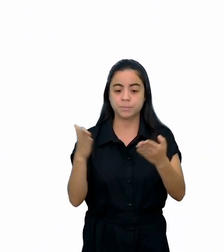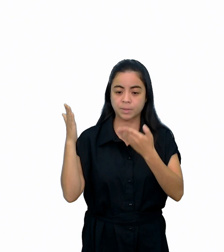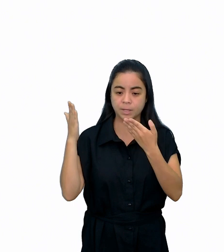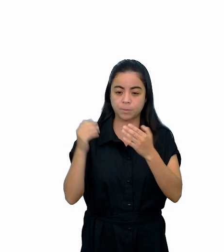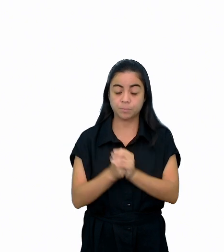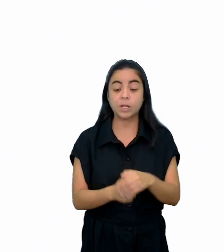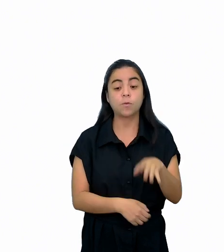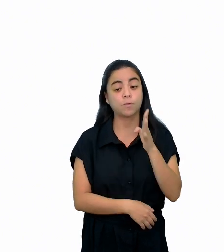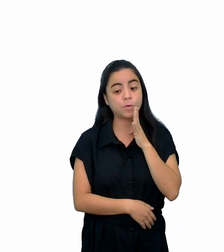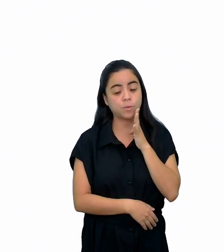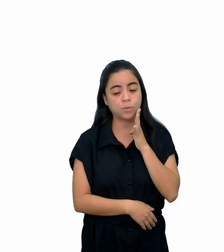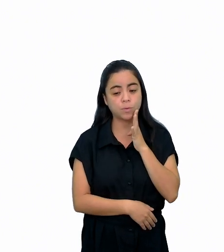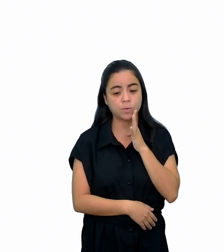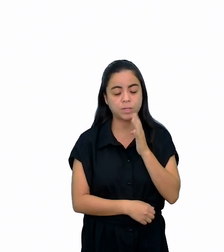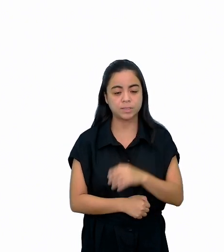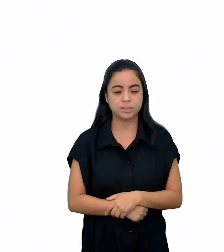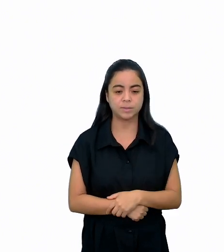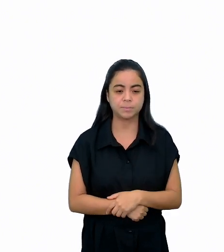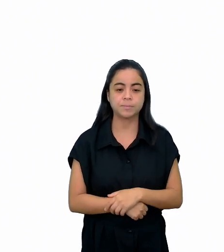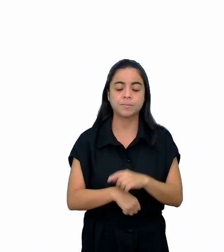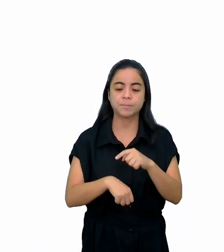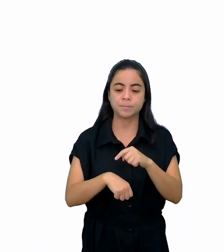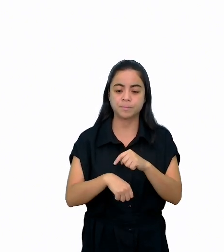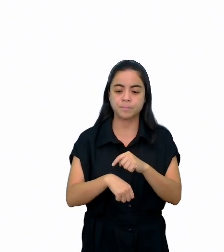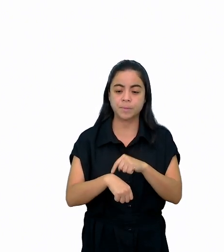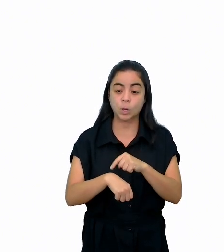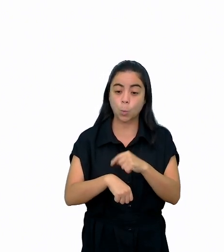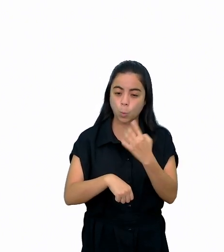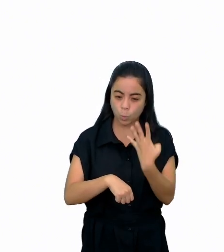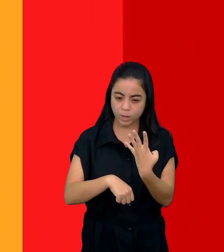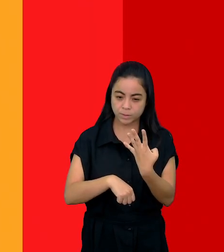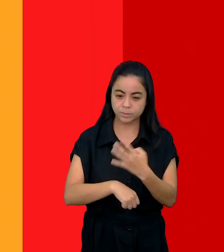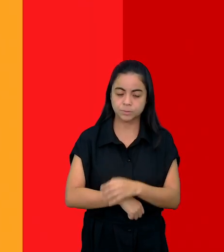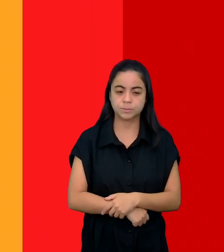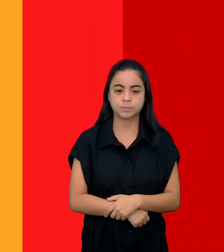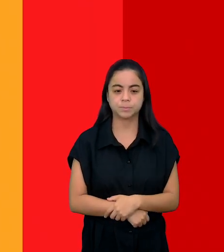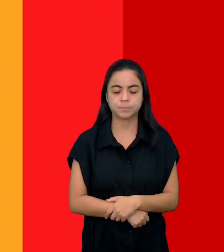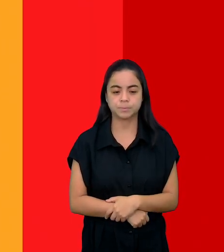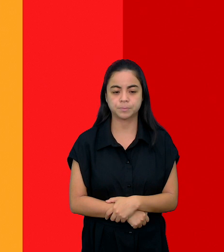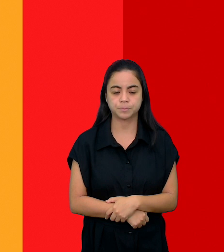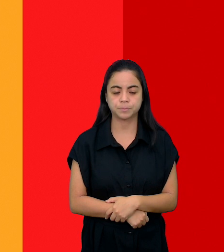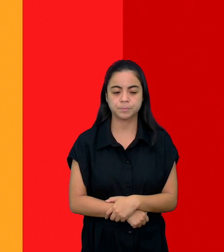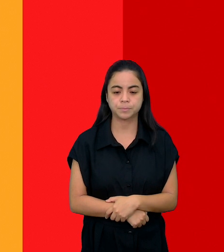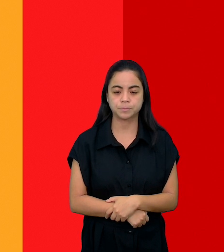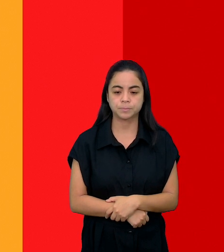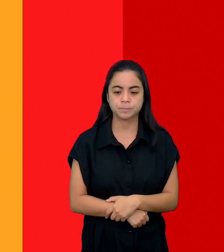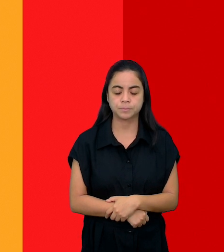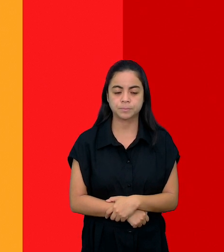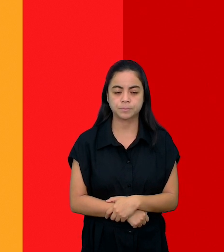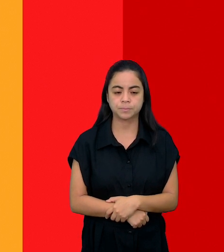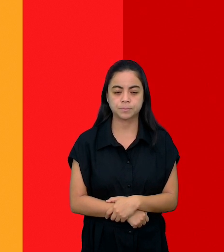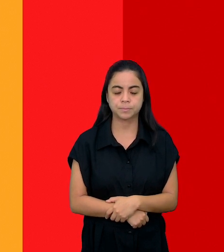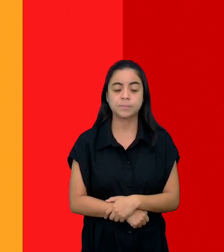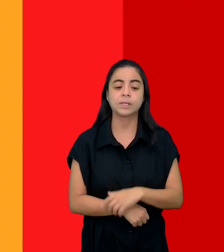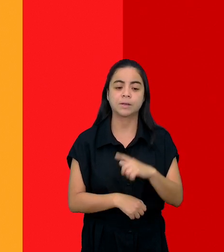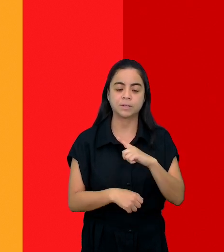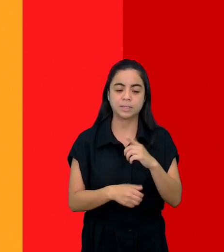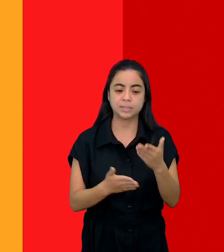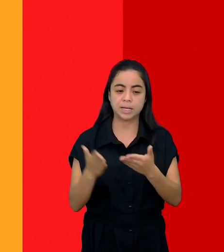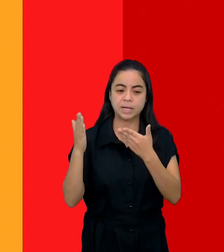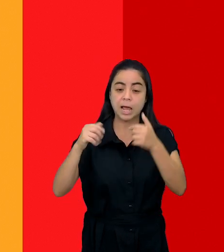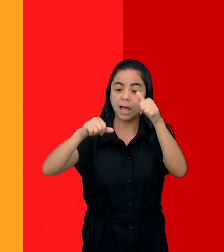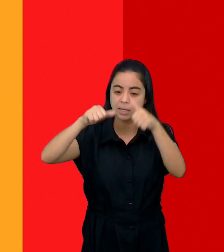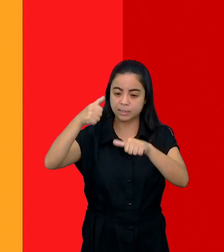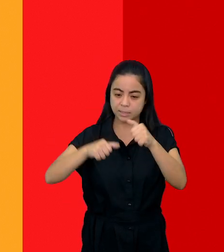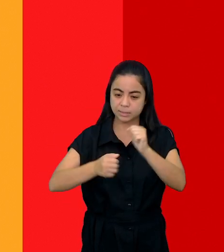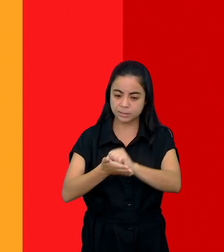vamos conhecer aí o nosso quarto momento, né, que vai ser da análise